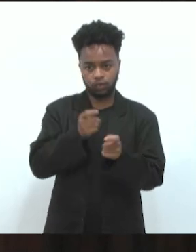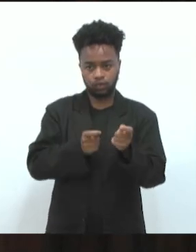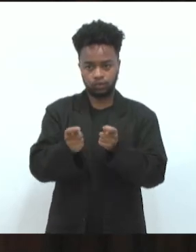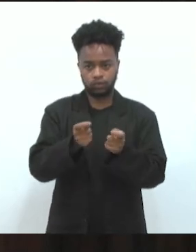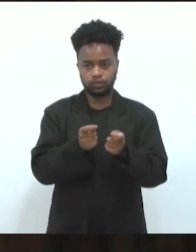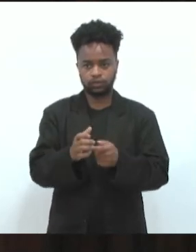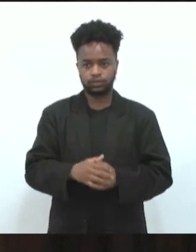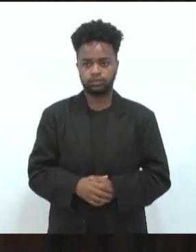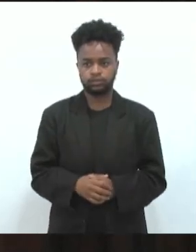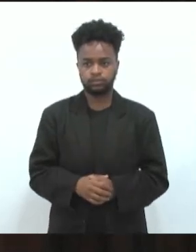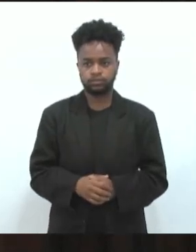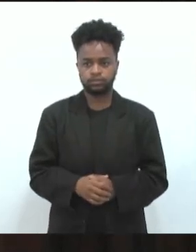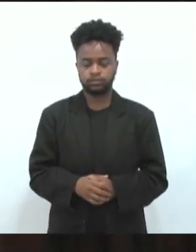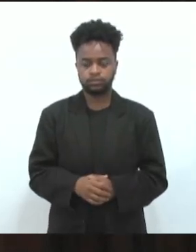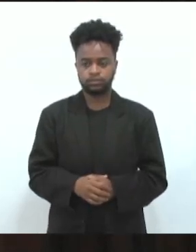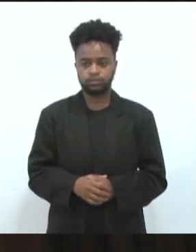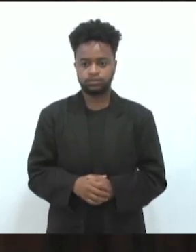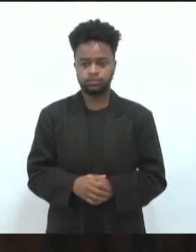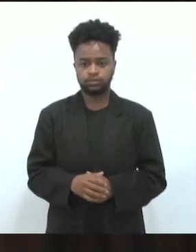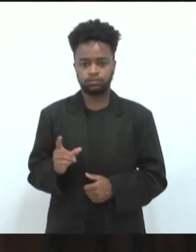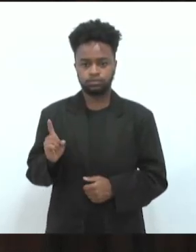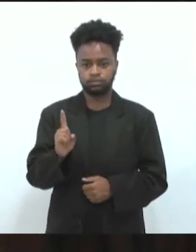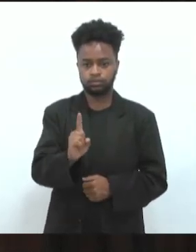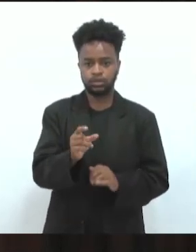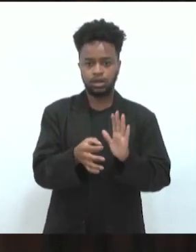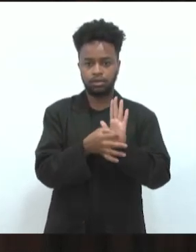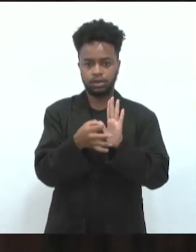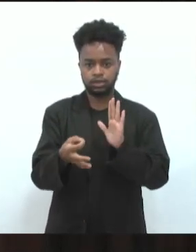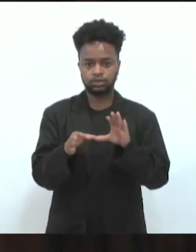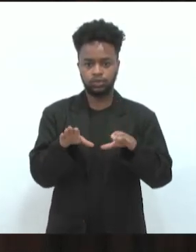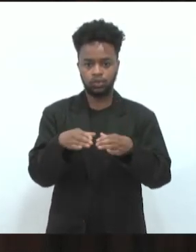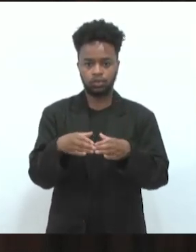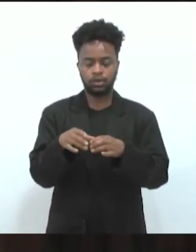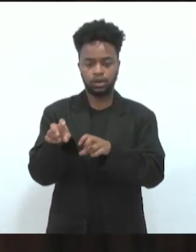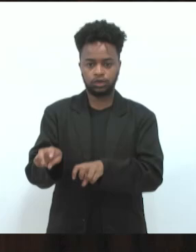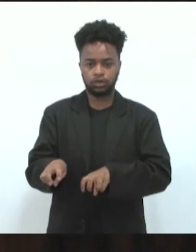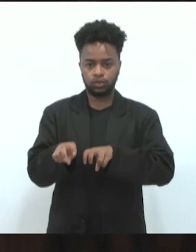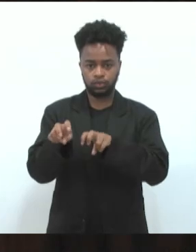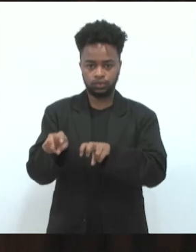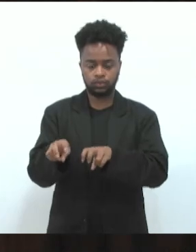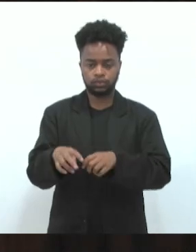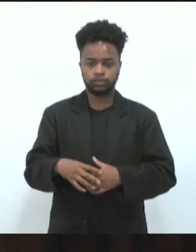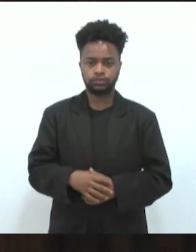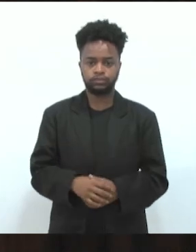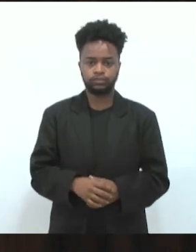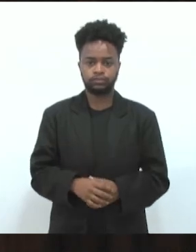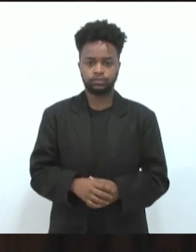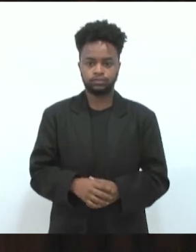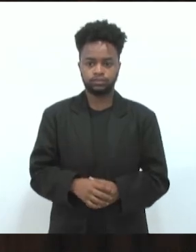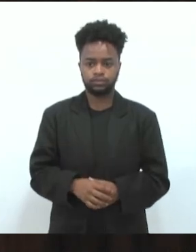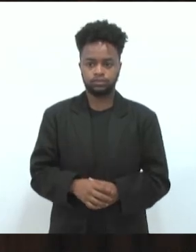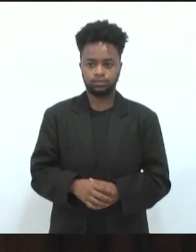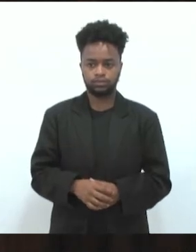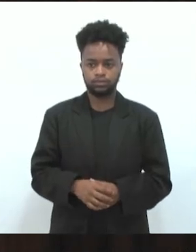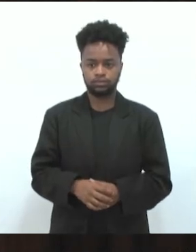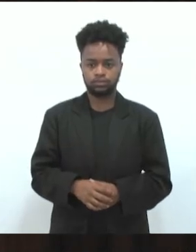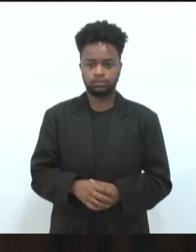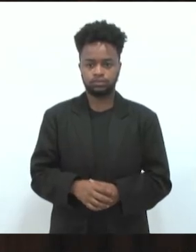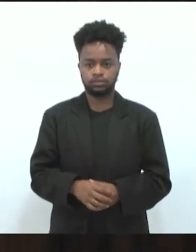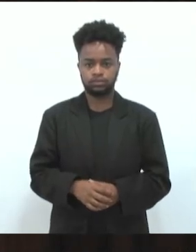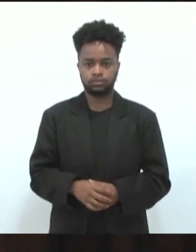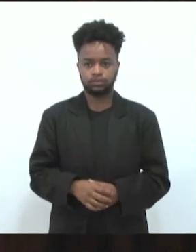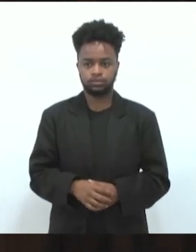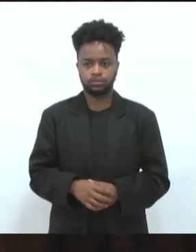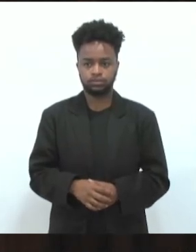Controle. Para emitir parecer da Comissão de Agricultura, Pecuária e Políticas Rural, Agrária e